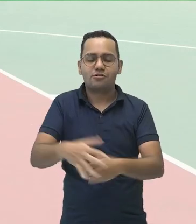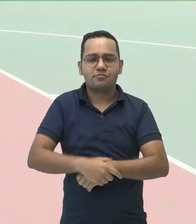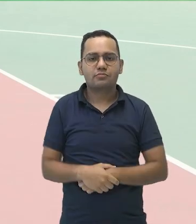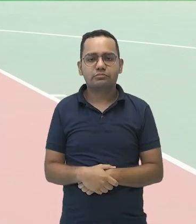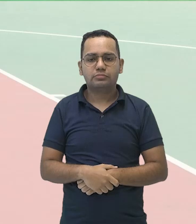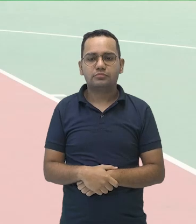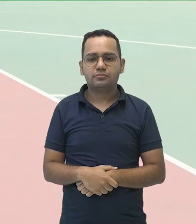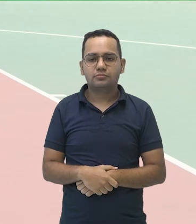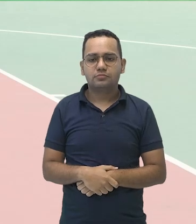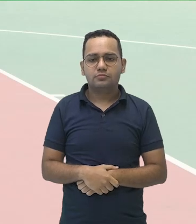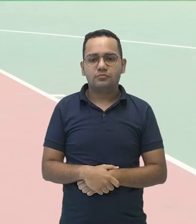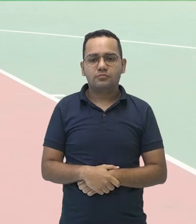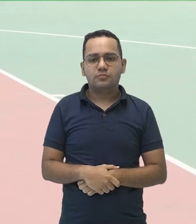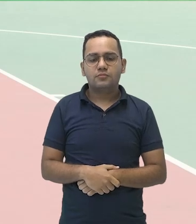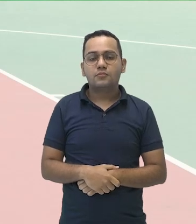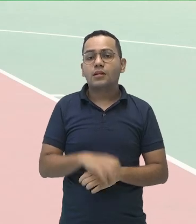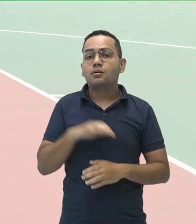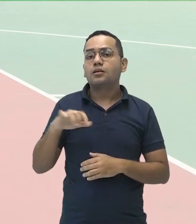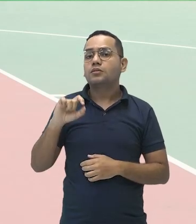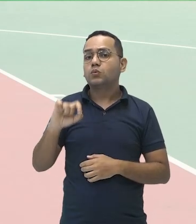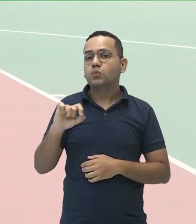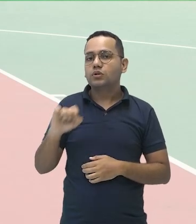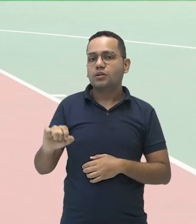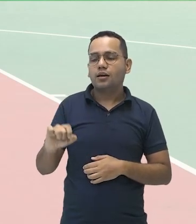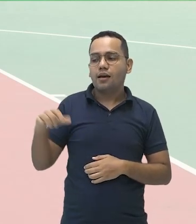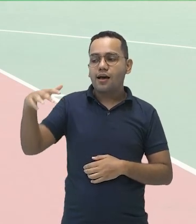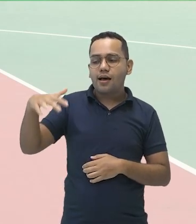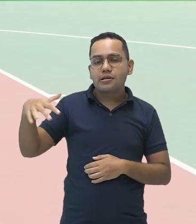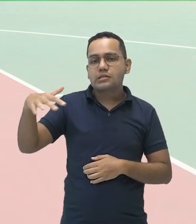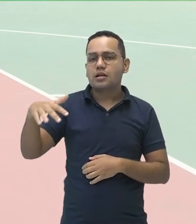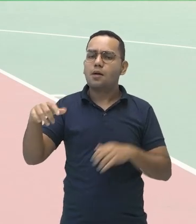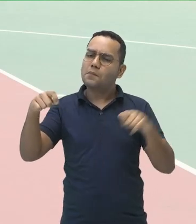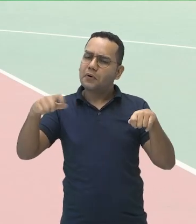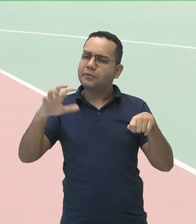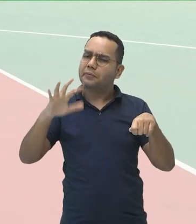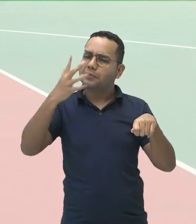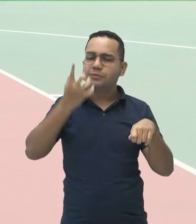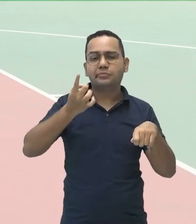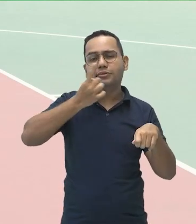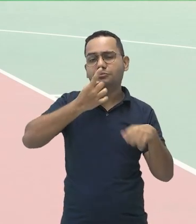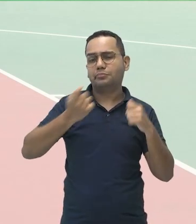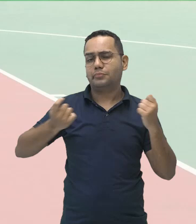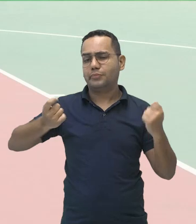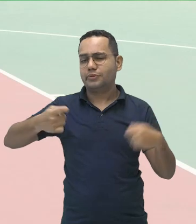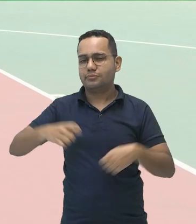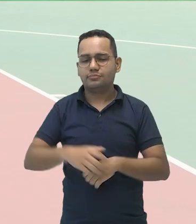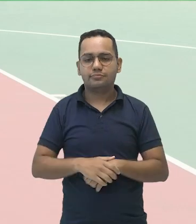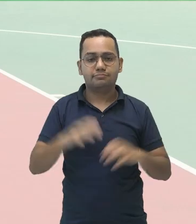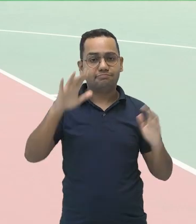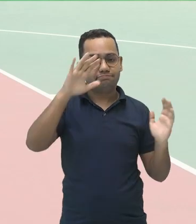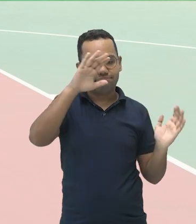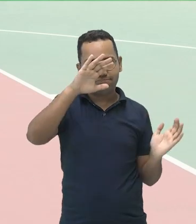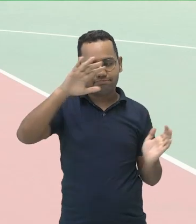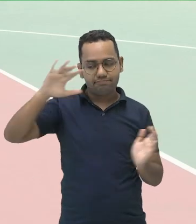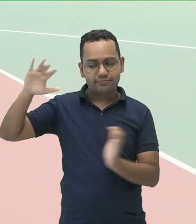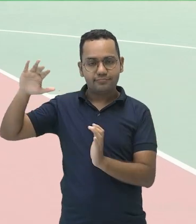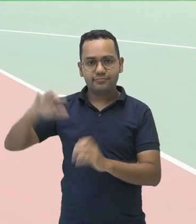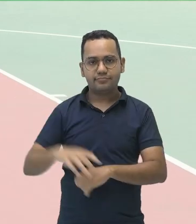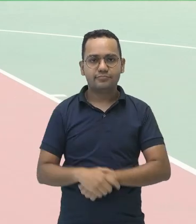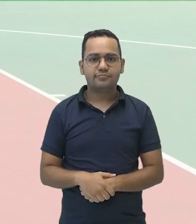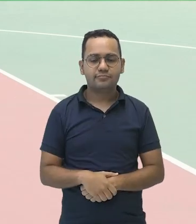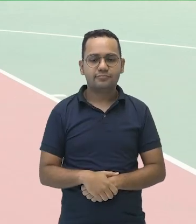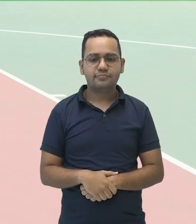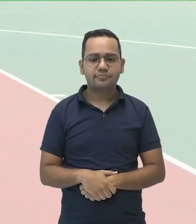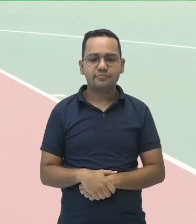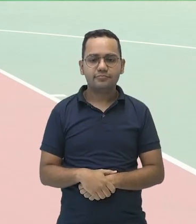porque são acidentes que podem ocorrer aí no nosso dia a dia, não é mesmo? Mas antes disso, vou definir para